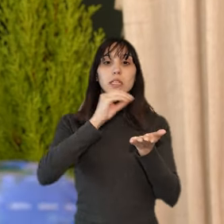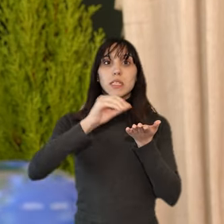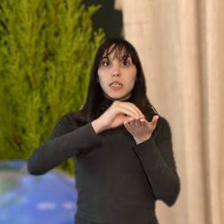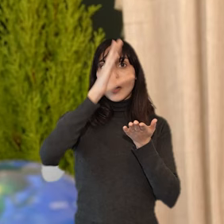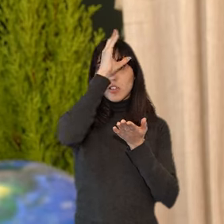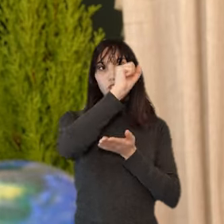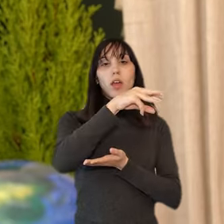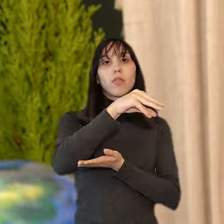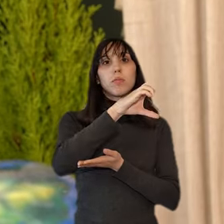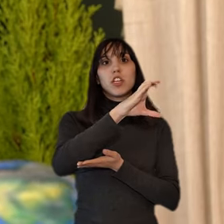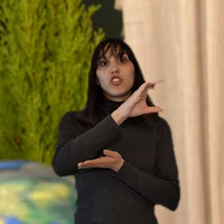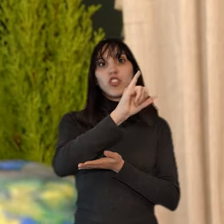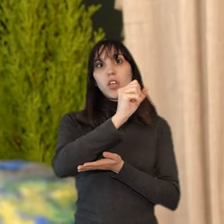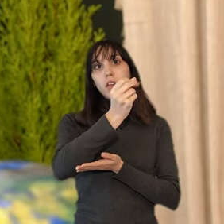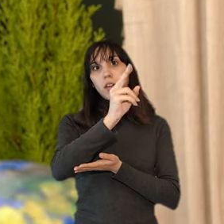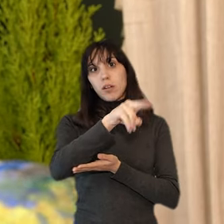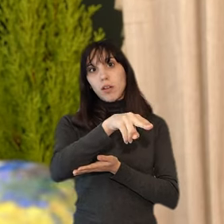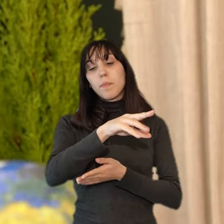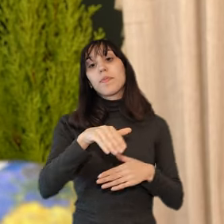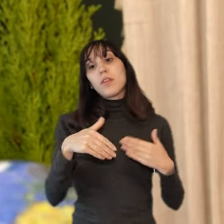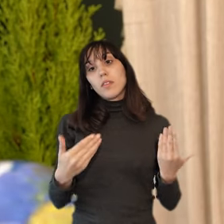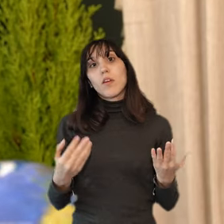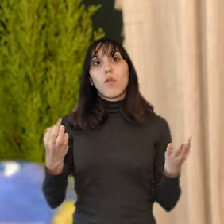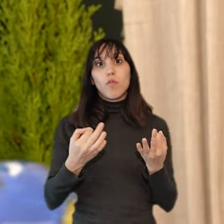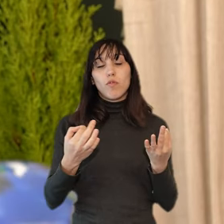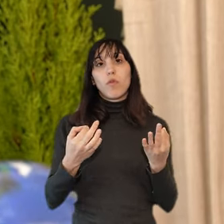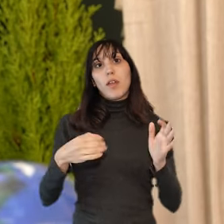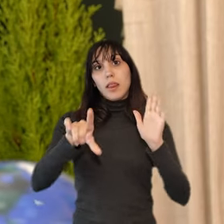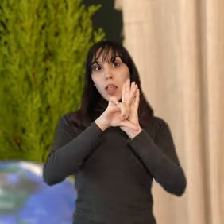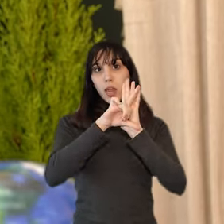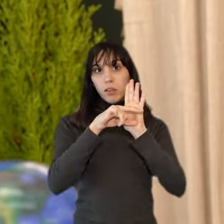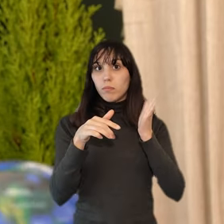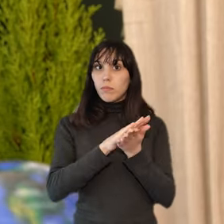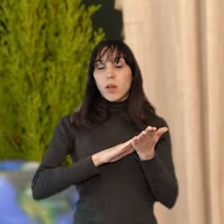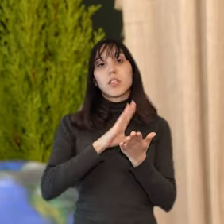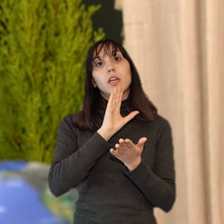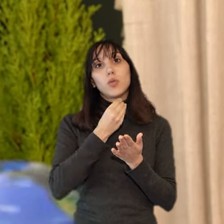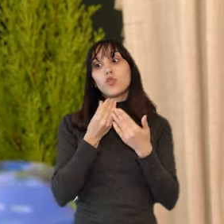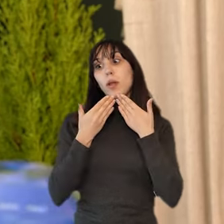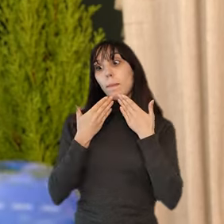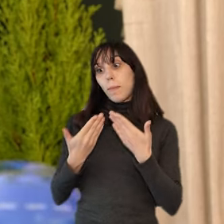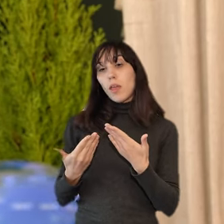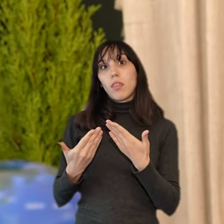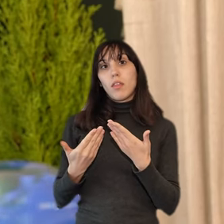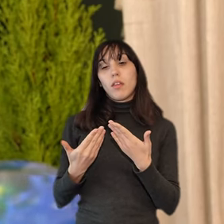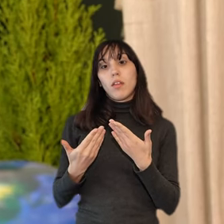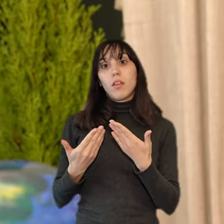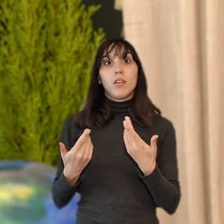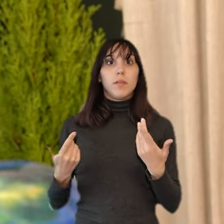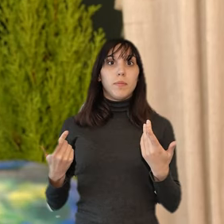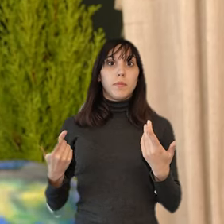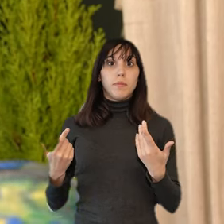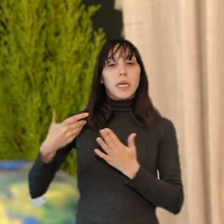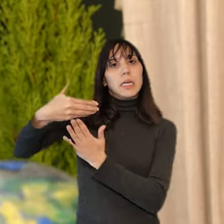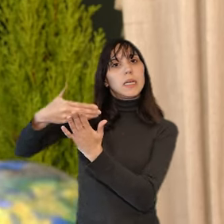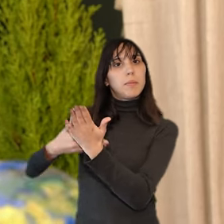estado do Michigan então H com base nessa portaria os alunos fazem esse pedem esse